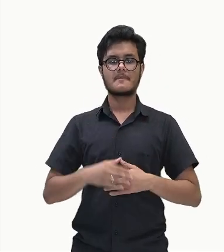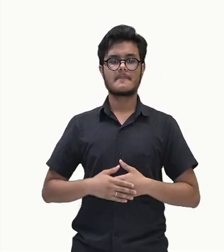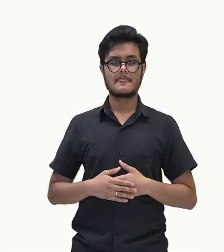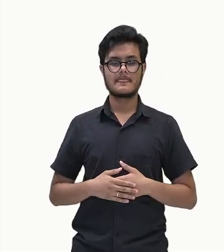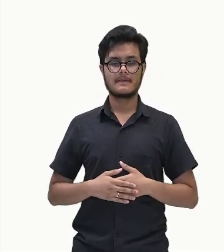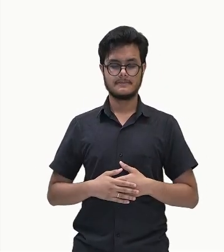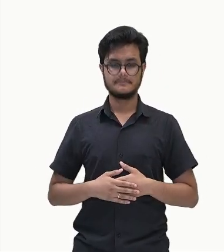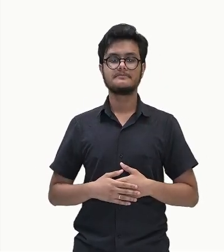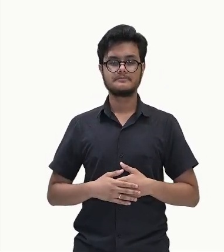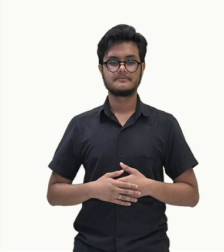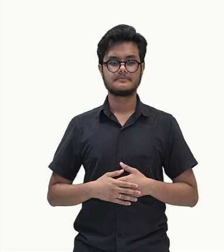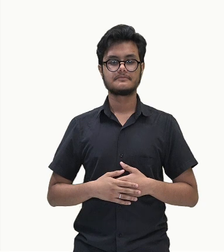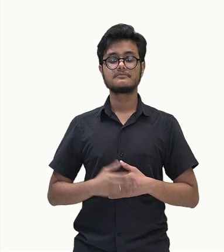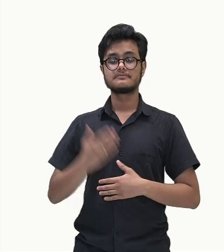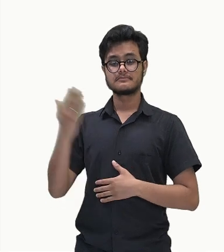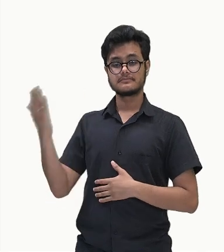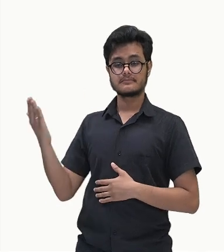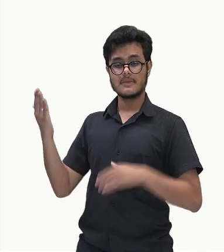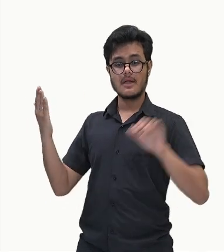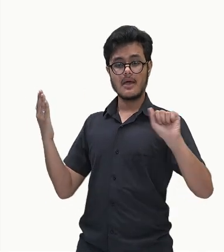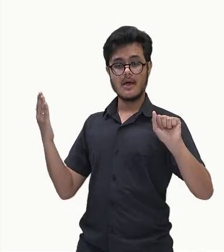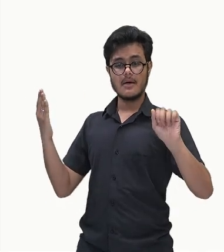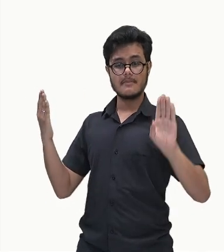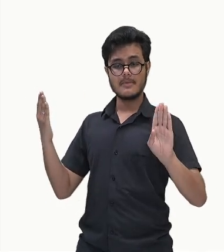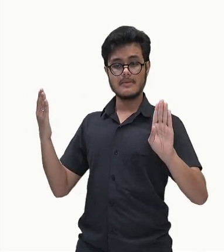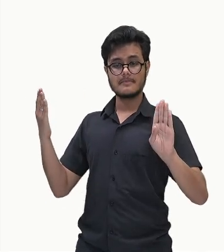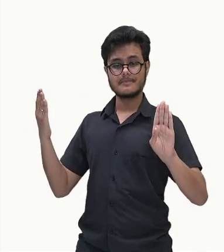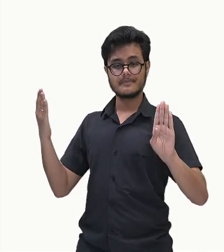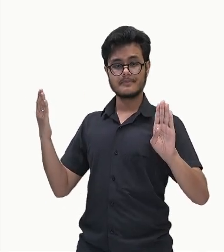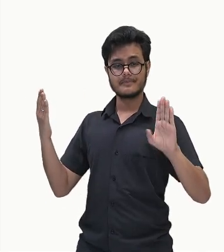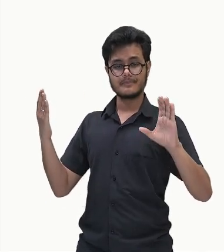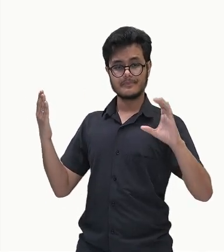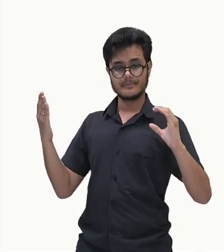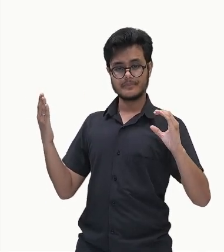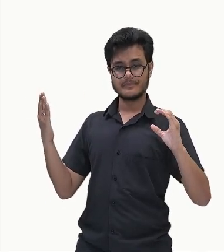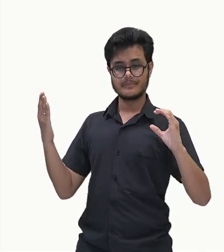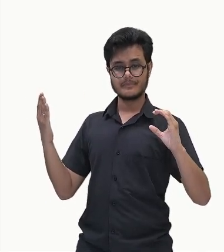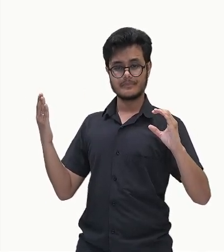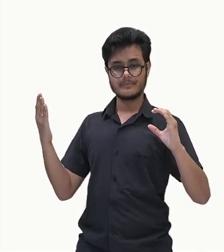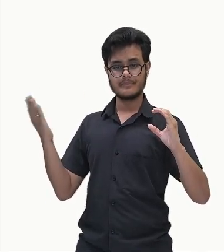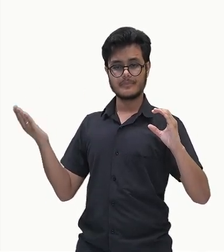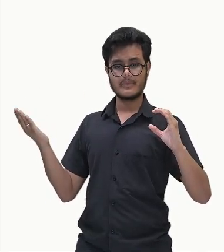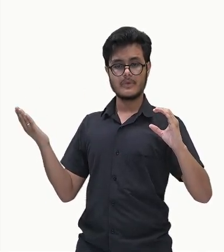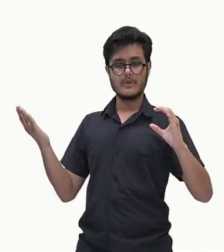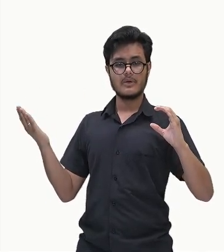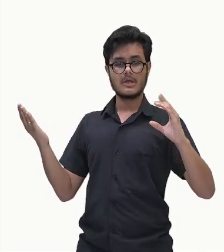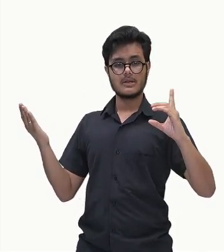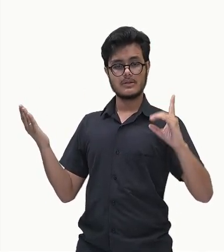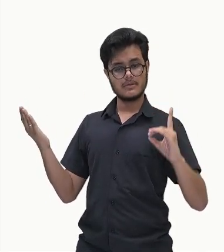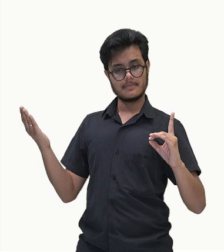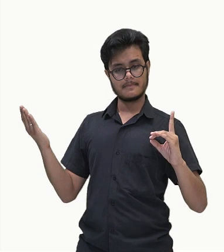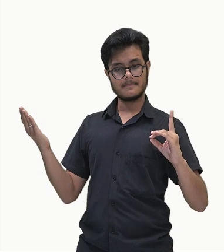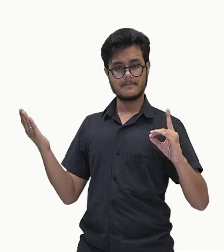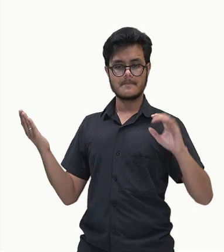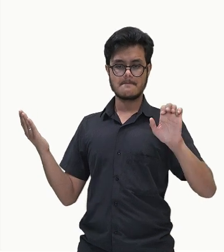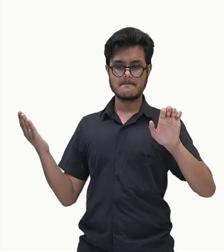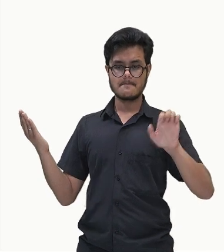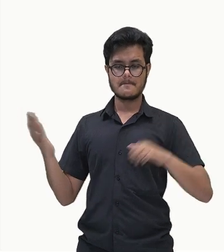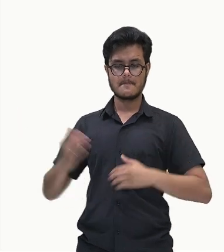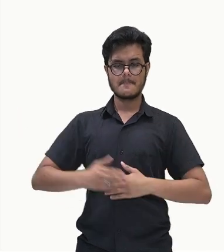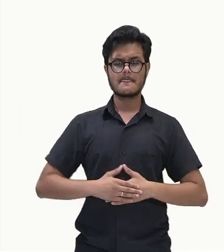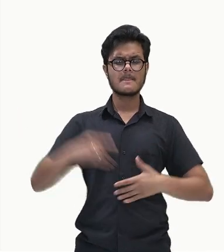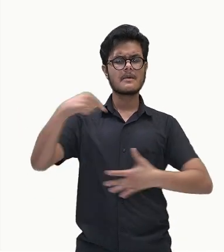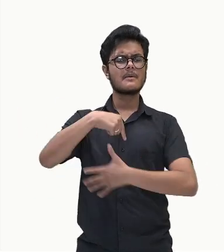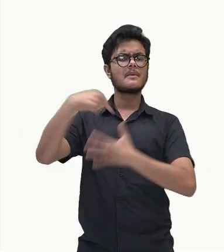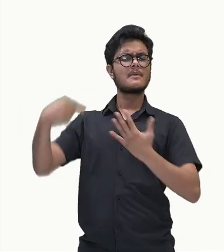cinco opções 540 1356 2290 6 3600 ou